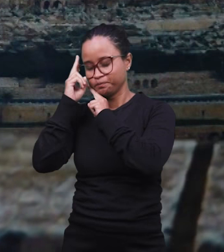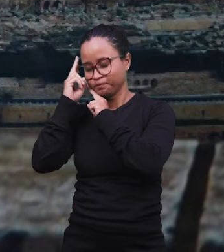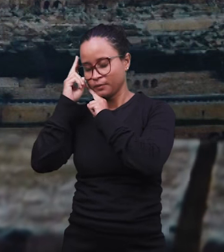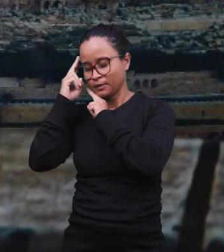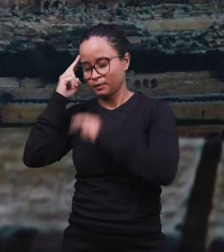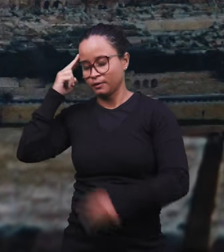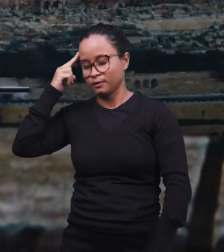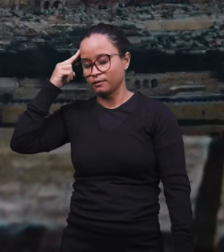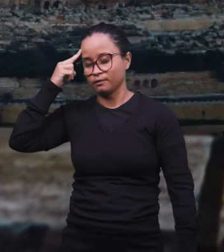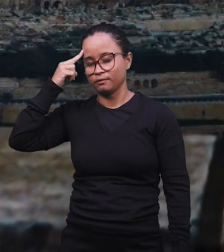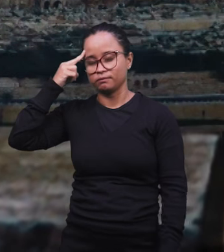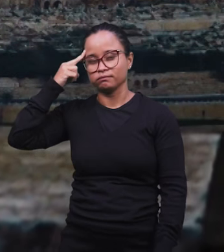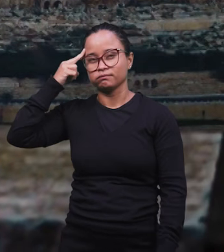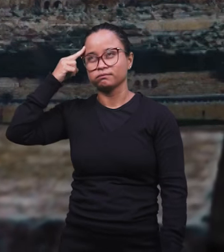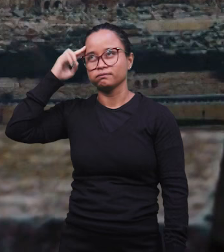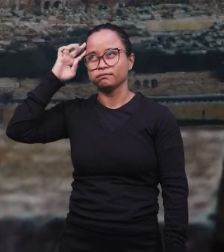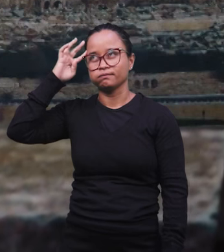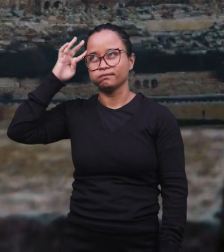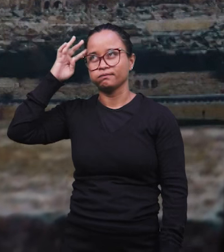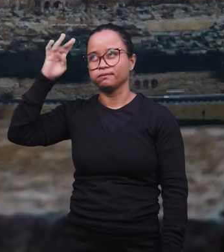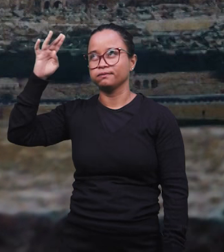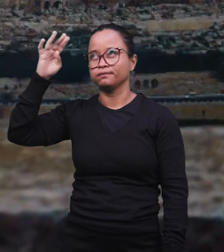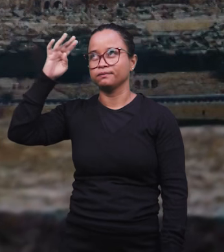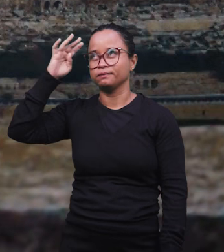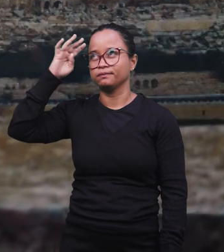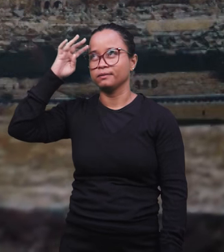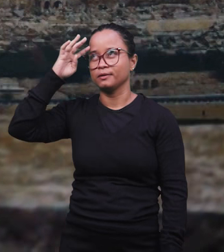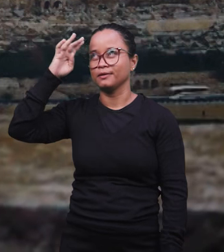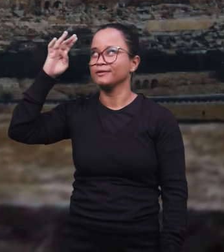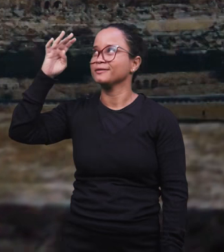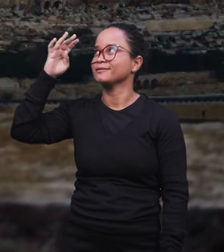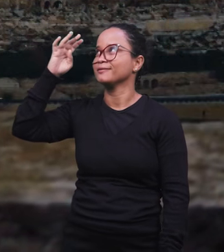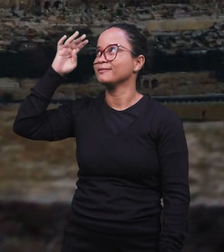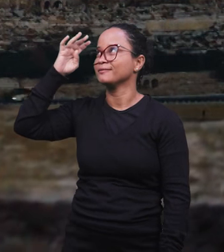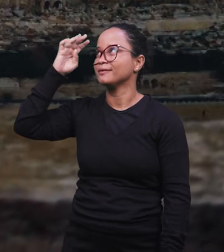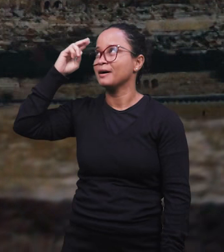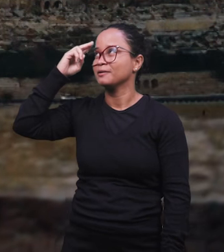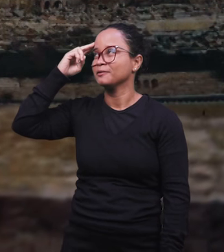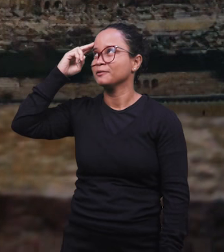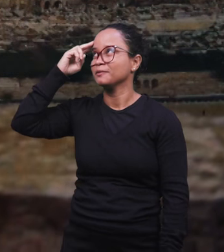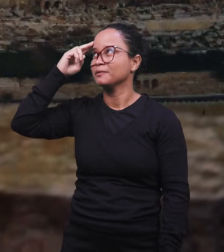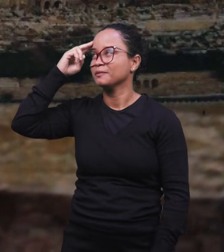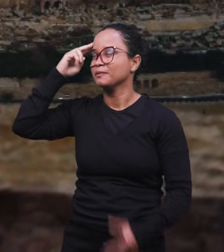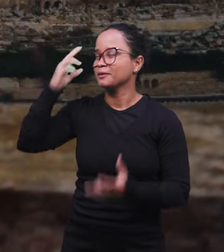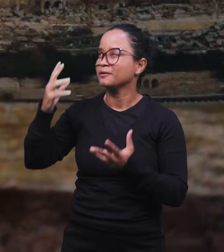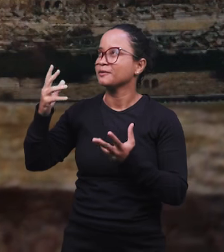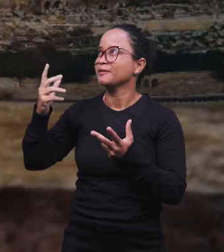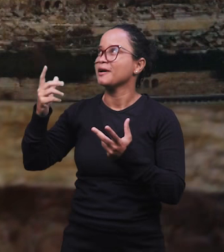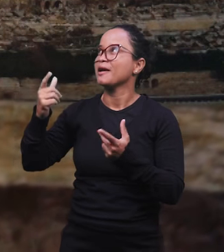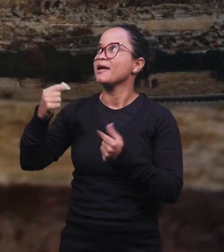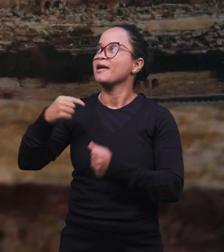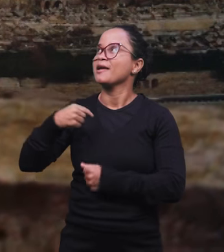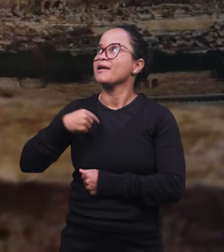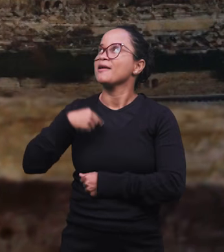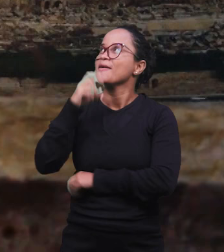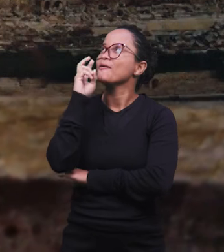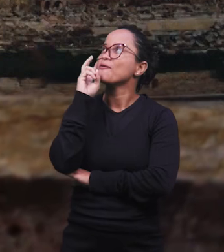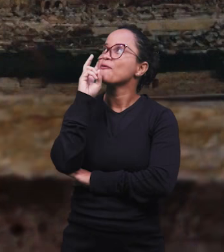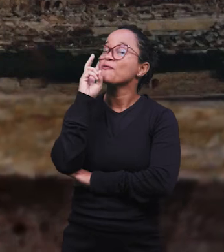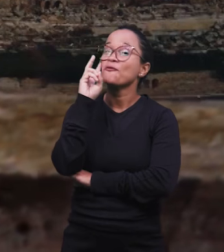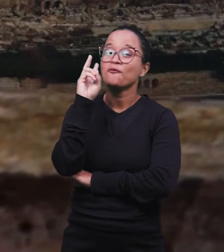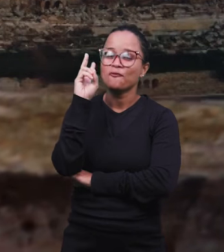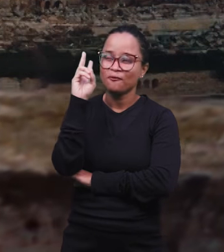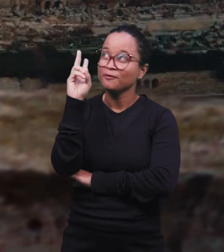Dormindo no meu leito, em sonho encantador, um dia eu